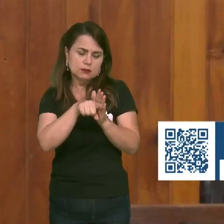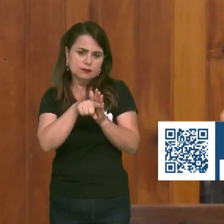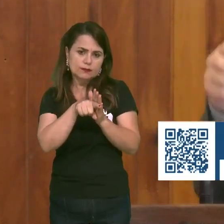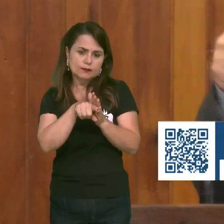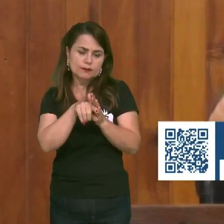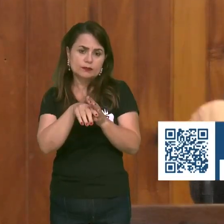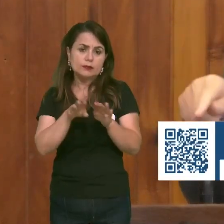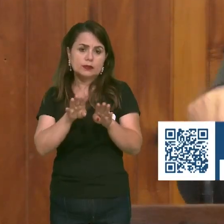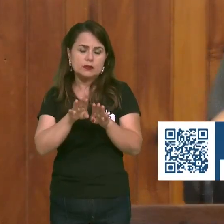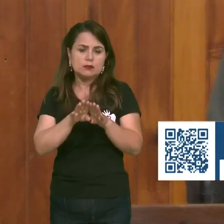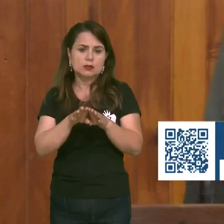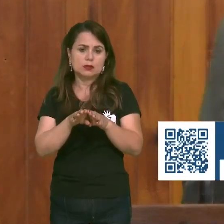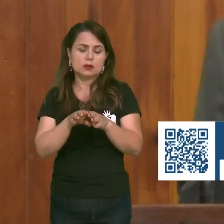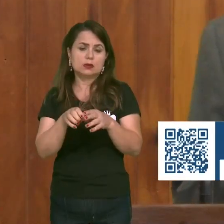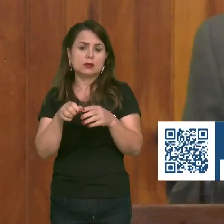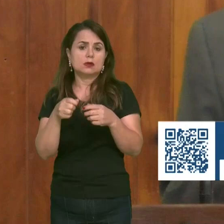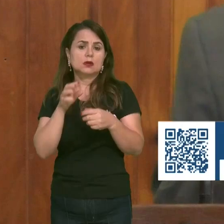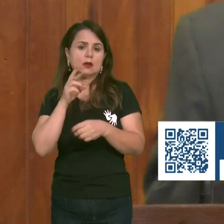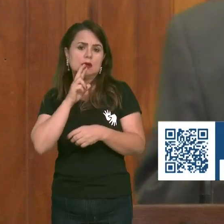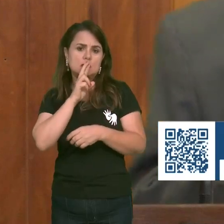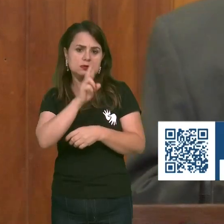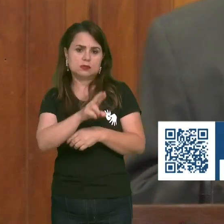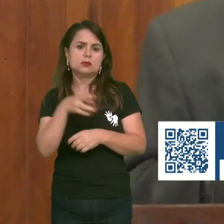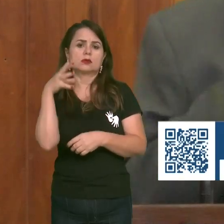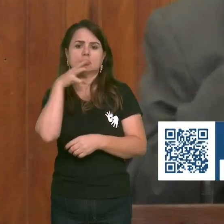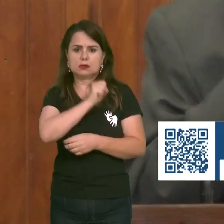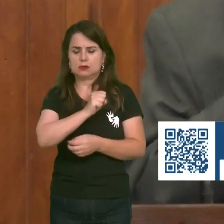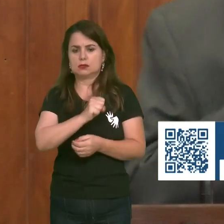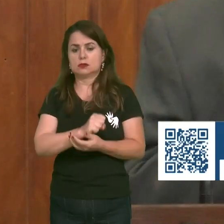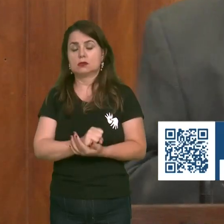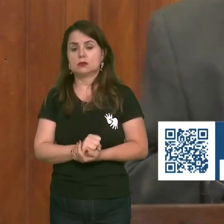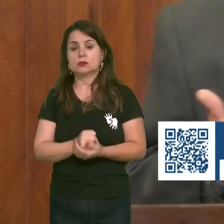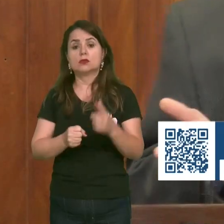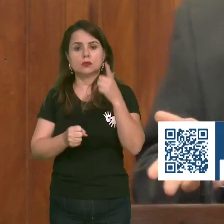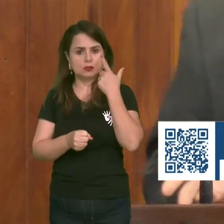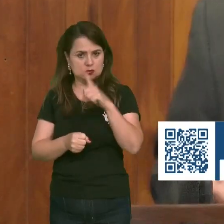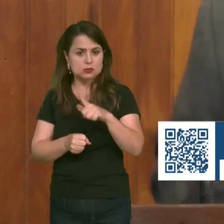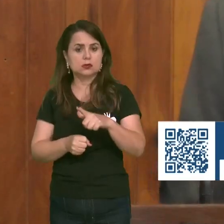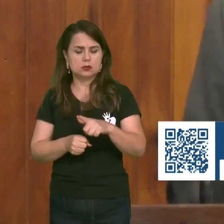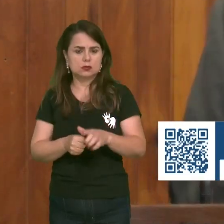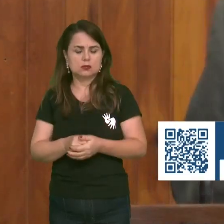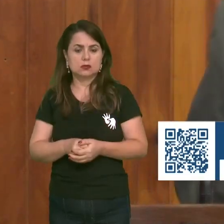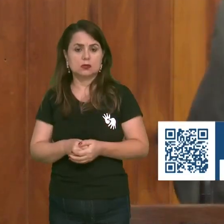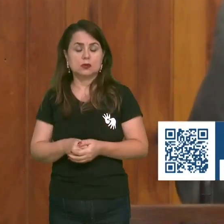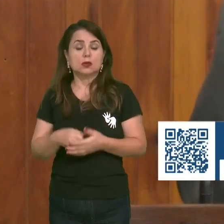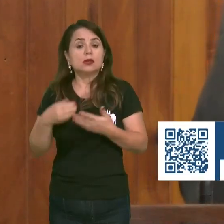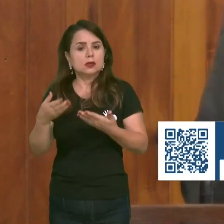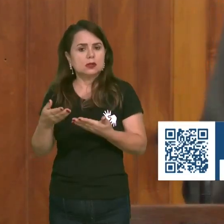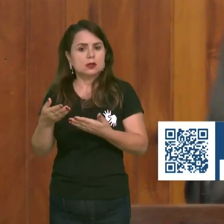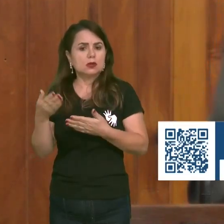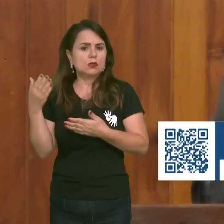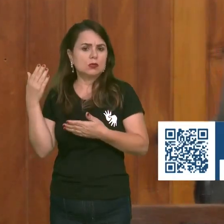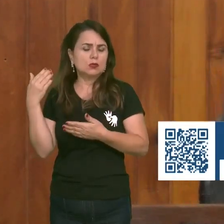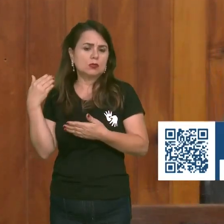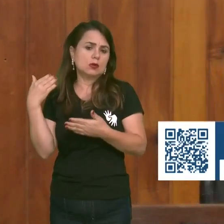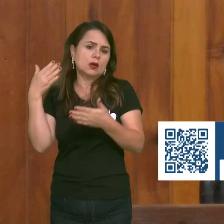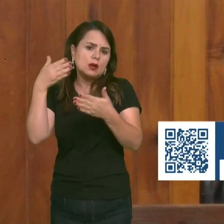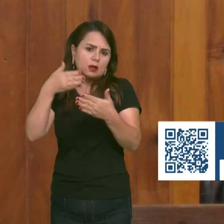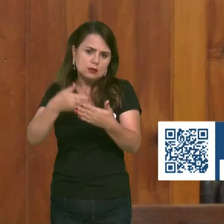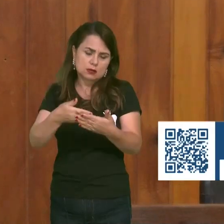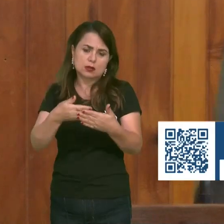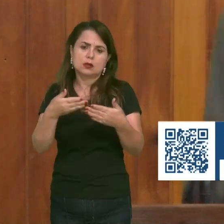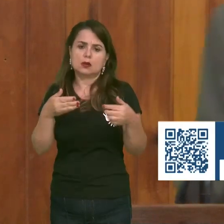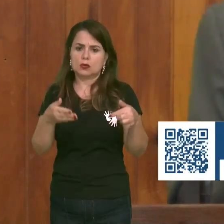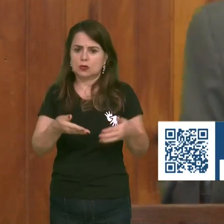a dar uma resposta à sociedade e de lá para cá o que